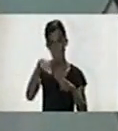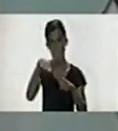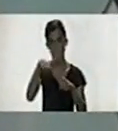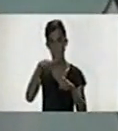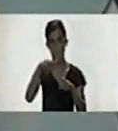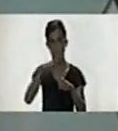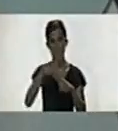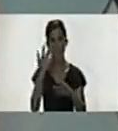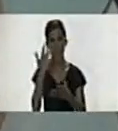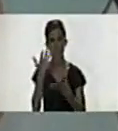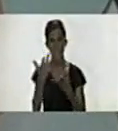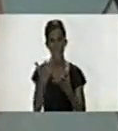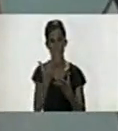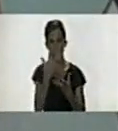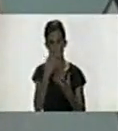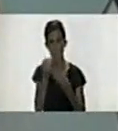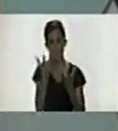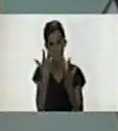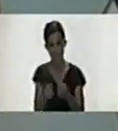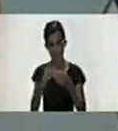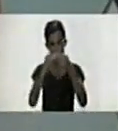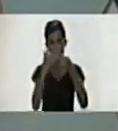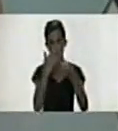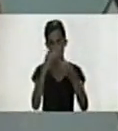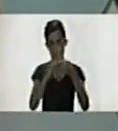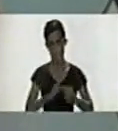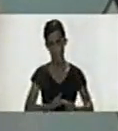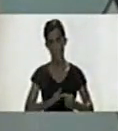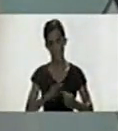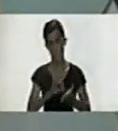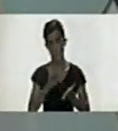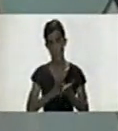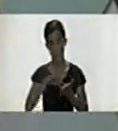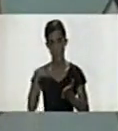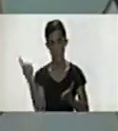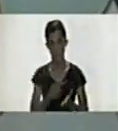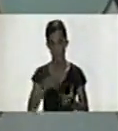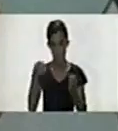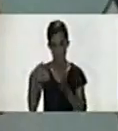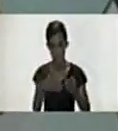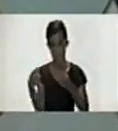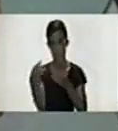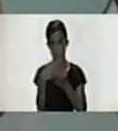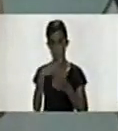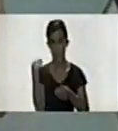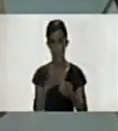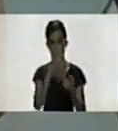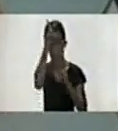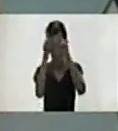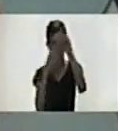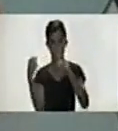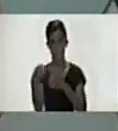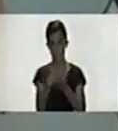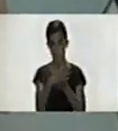tem futuro. Só que não tem como não admitir que nós ficamos para trás. Precisamos de um novo caminho,